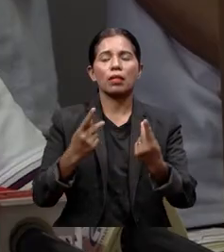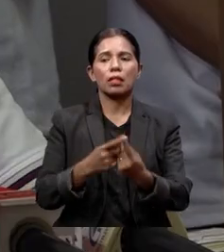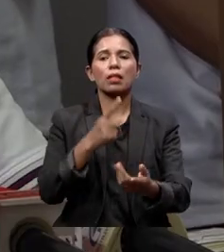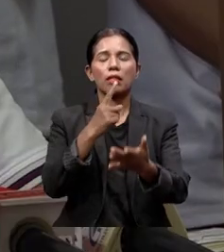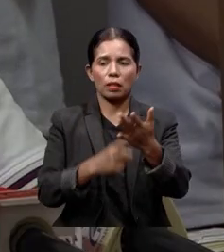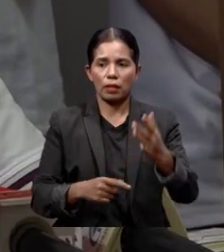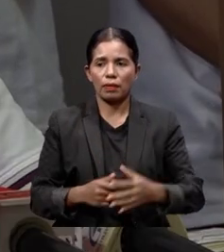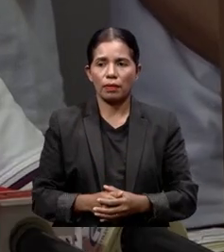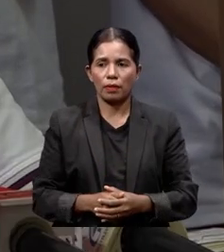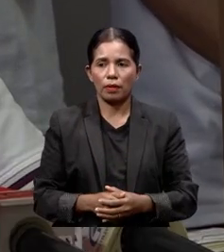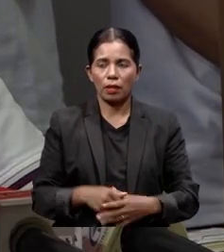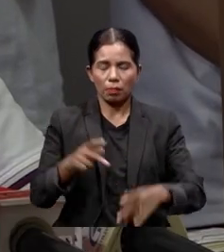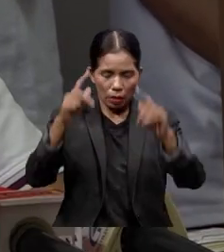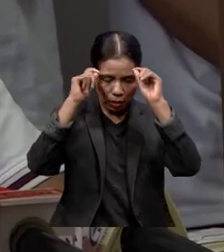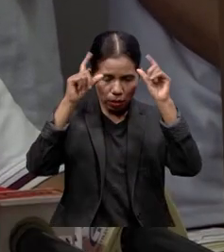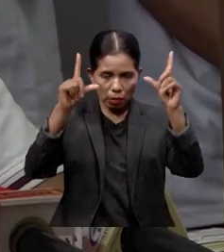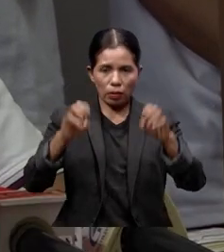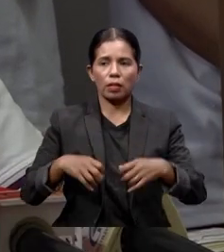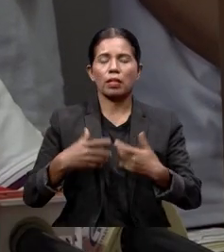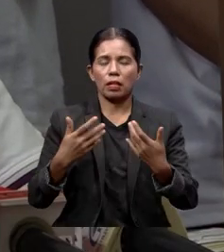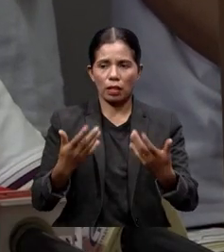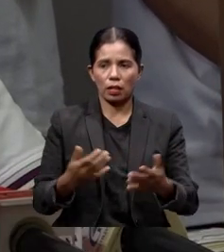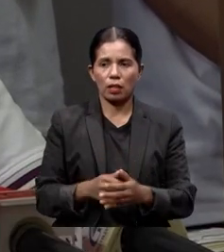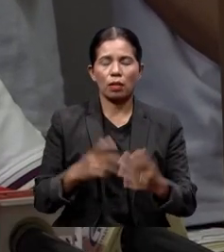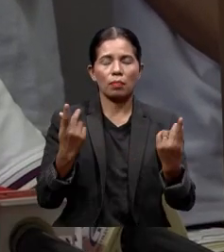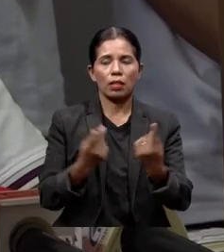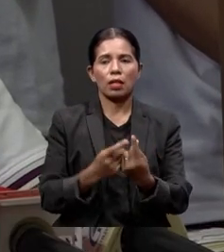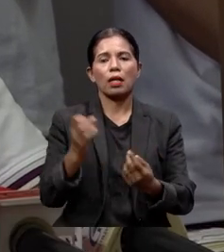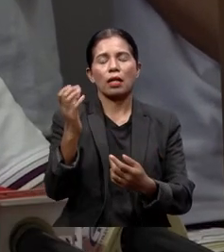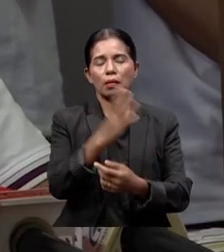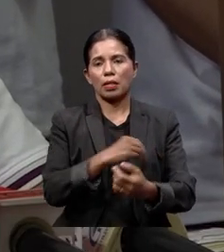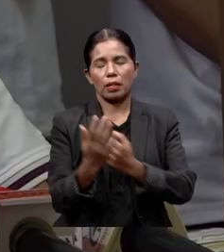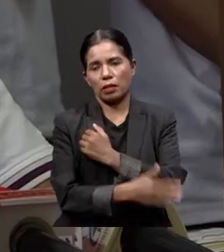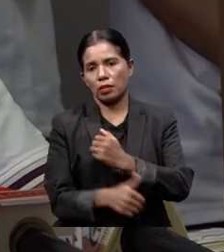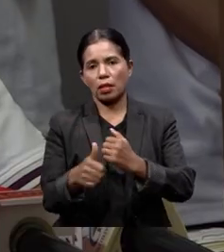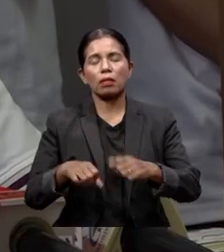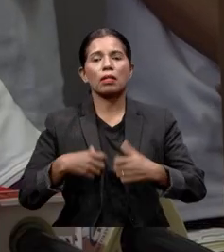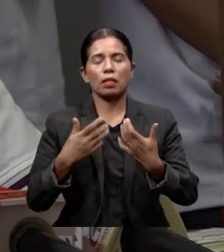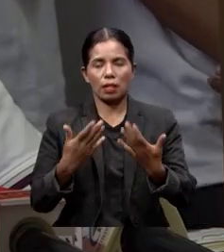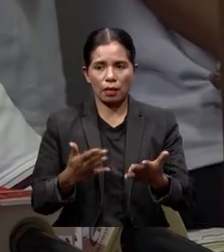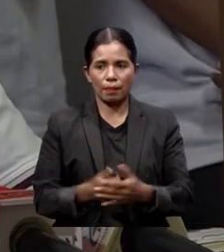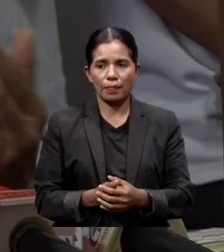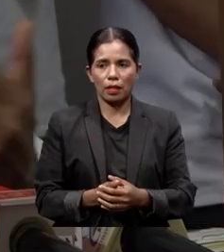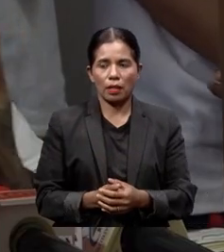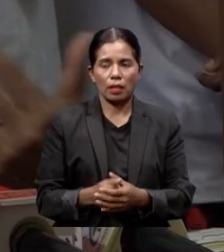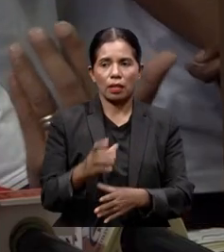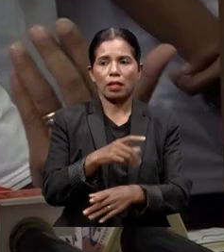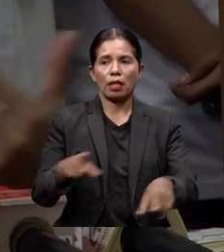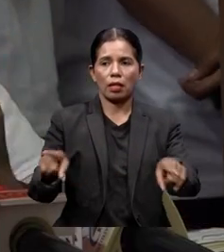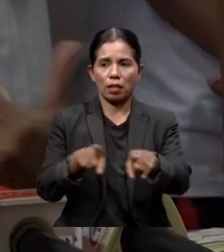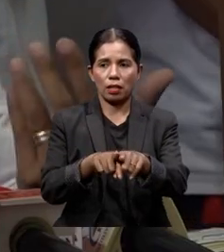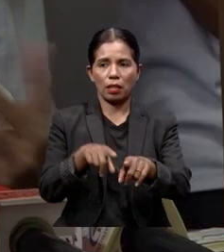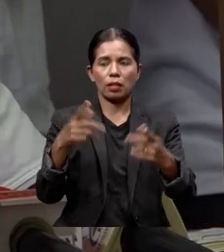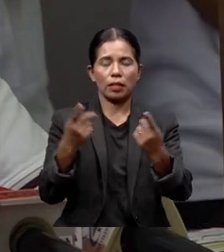empresa Timor-Oang Hira, empresa estrangeira Hira, empresa na ve Mac Mix entre